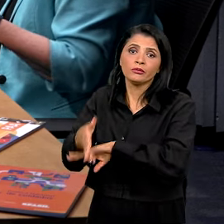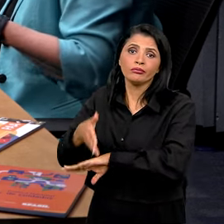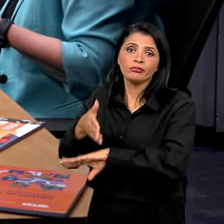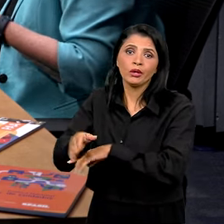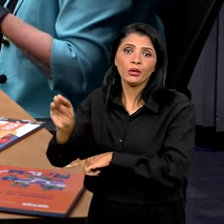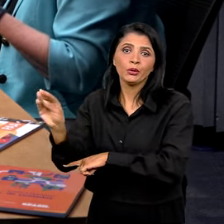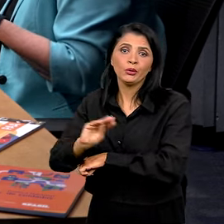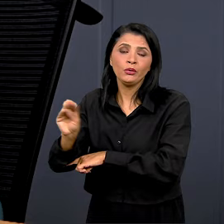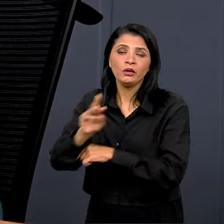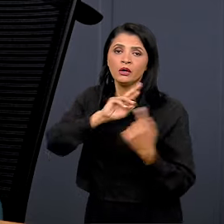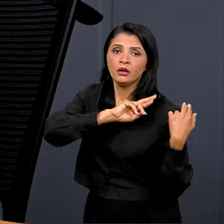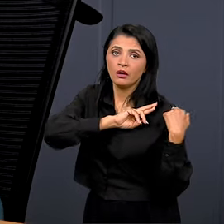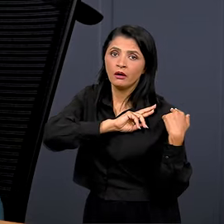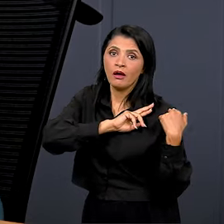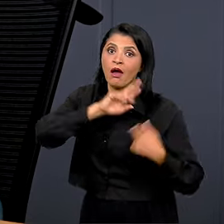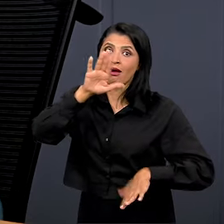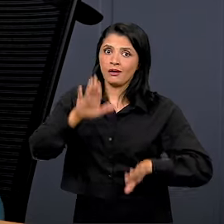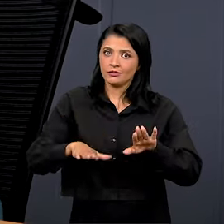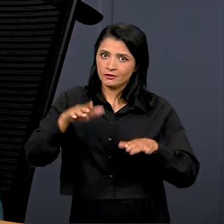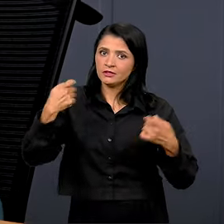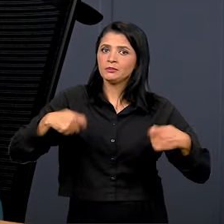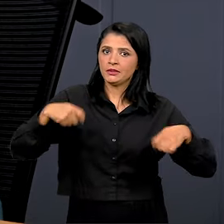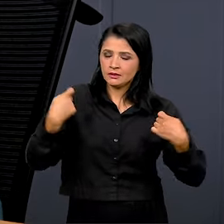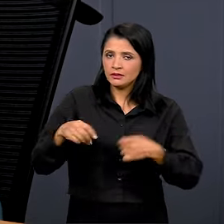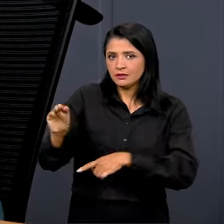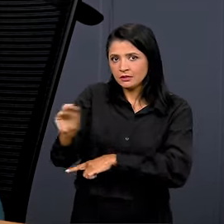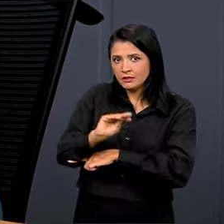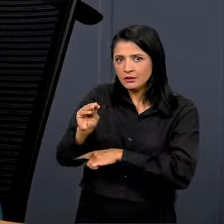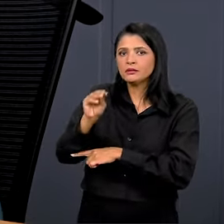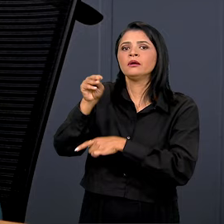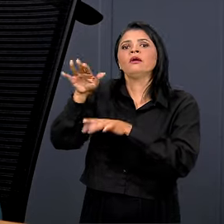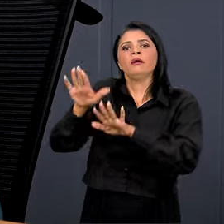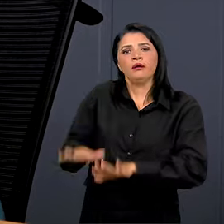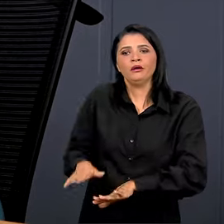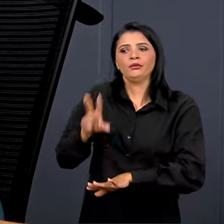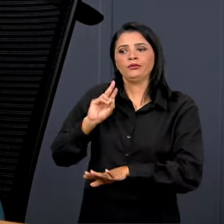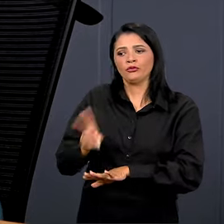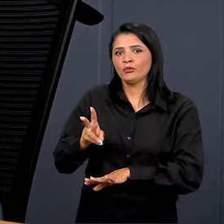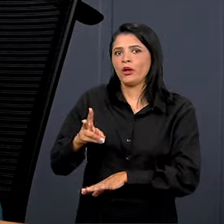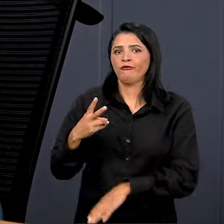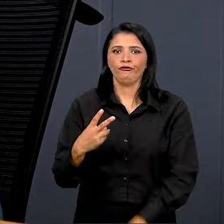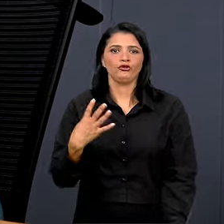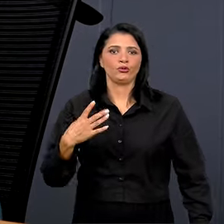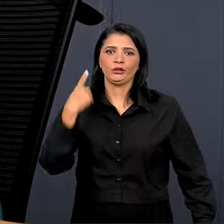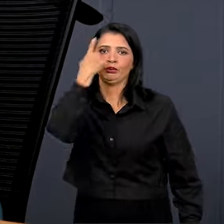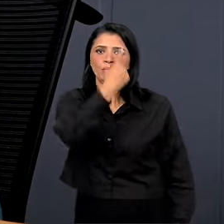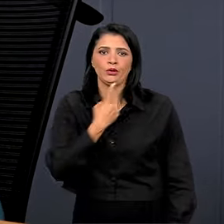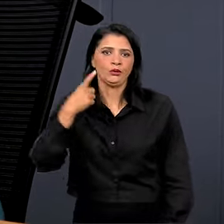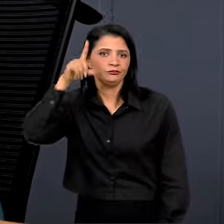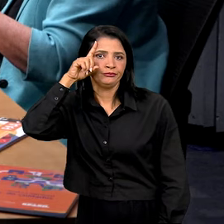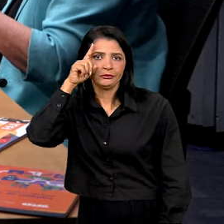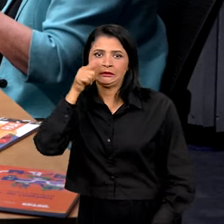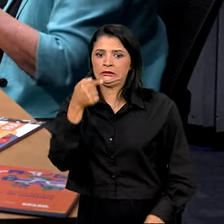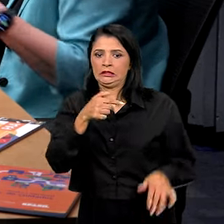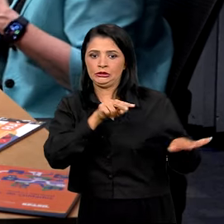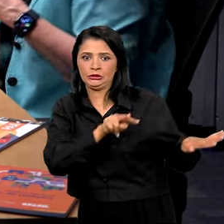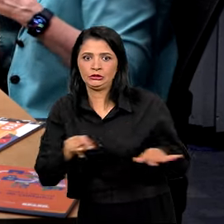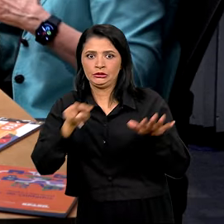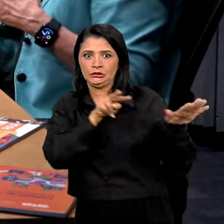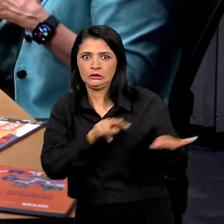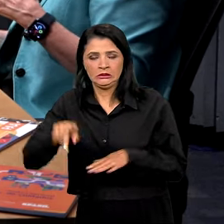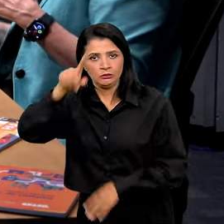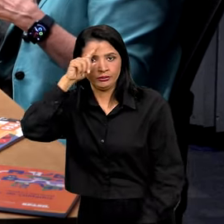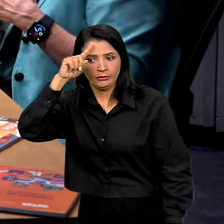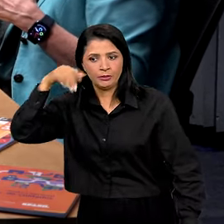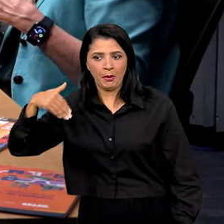vezes são cuidados que exigem uma permanência quase que 24 horas por dia 7 dias por semana então